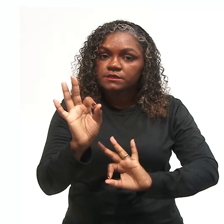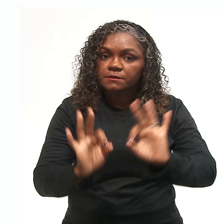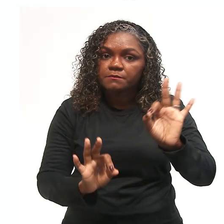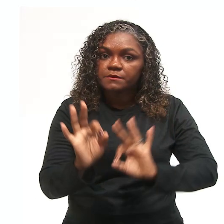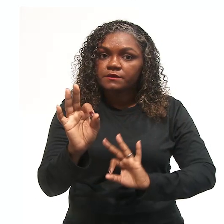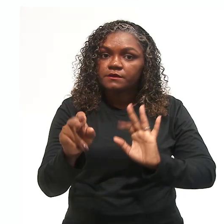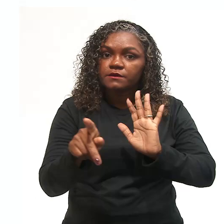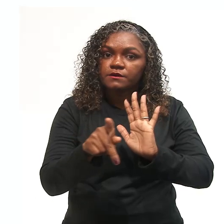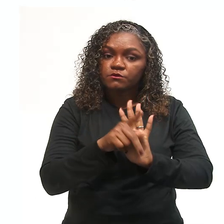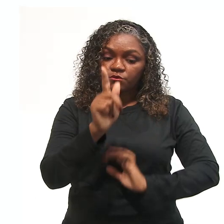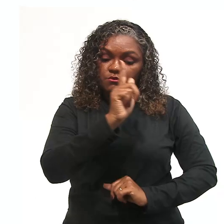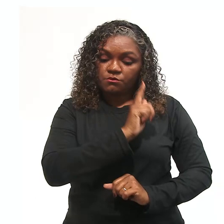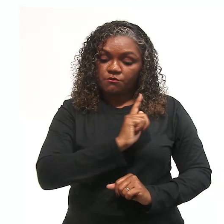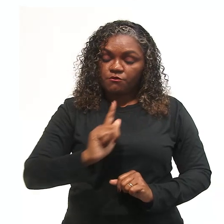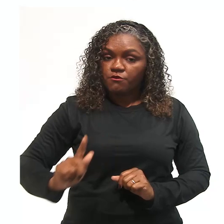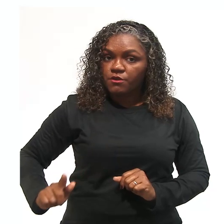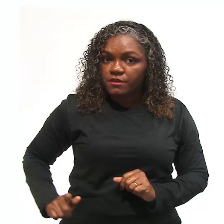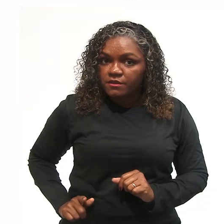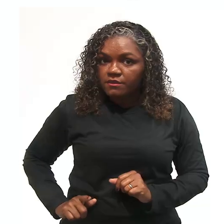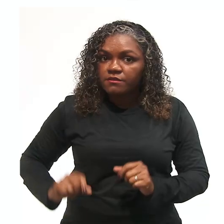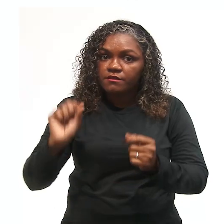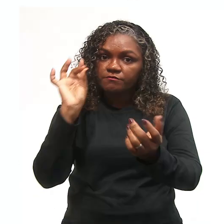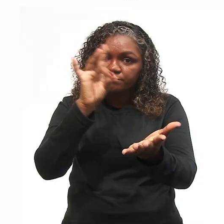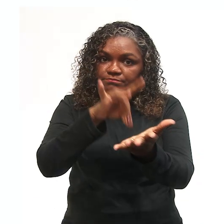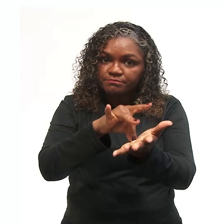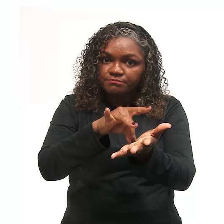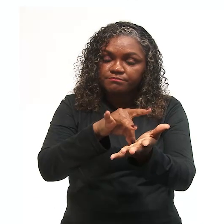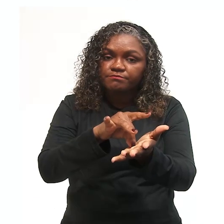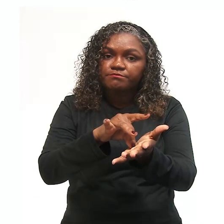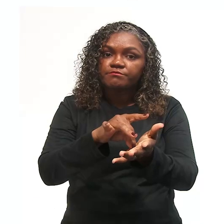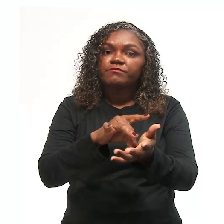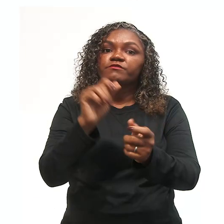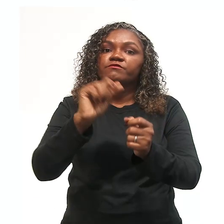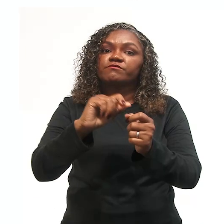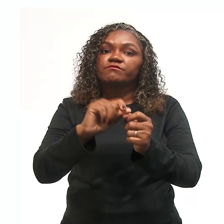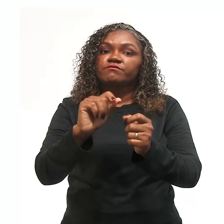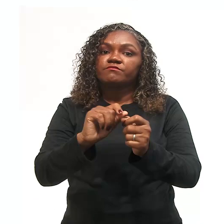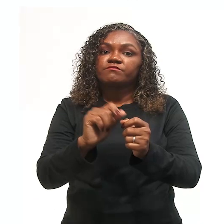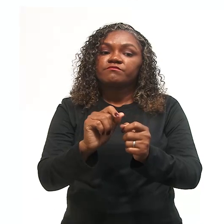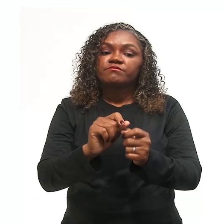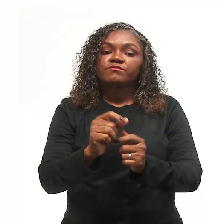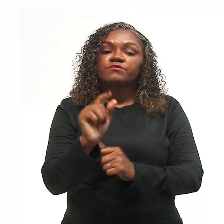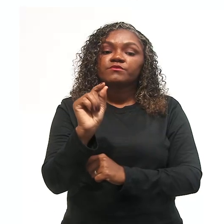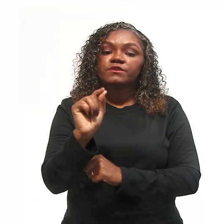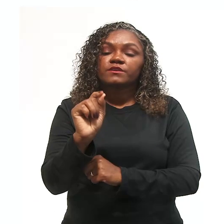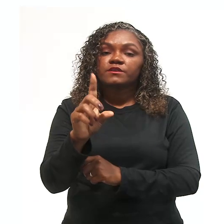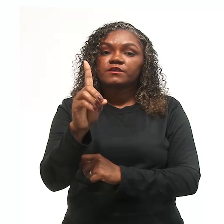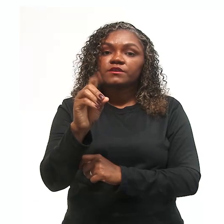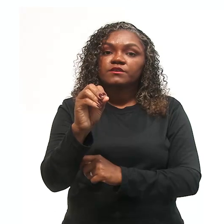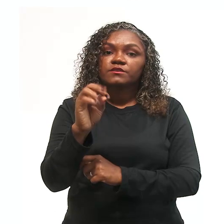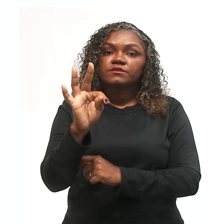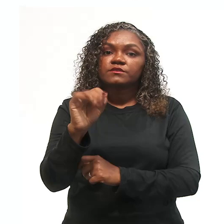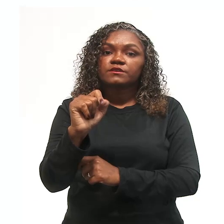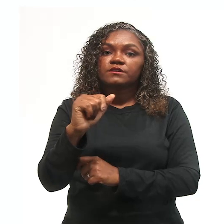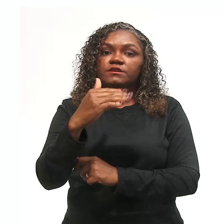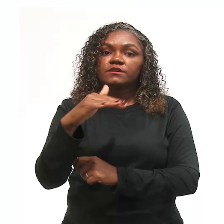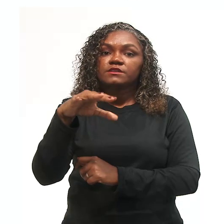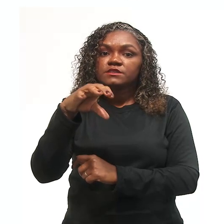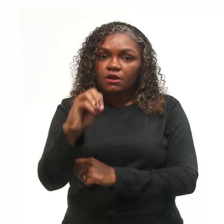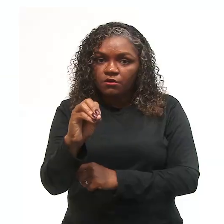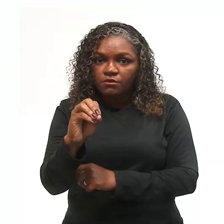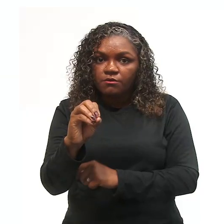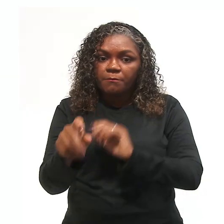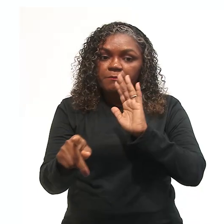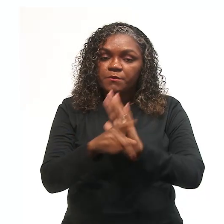planejamento governamental vai se materializar, né, vai se realizar em dotações orçamentárias precisas